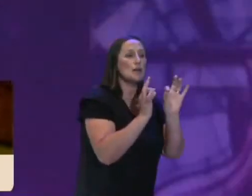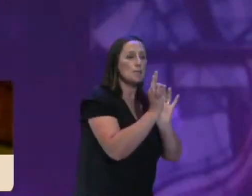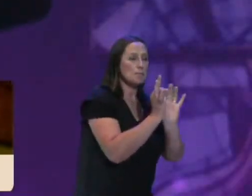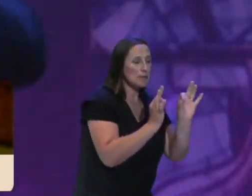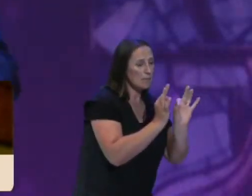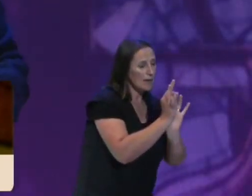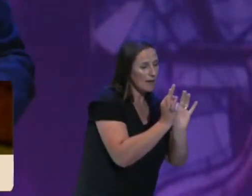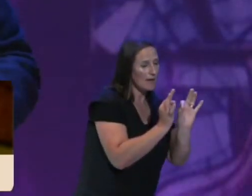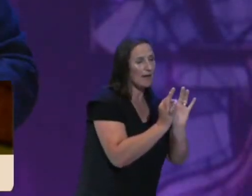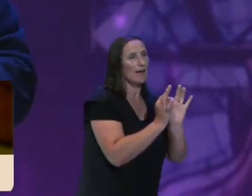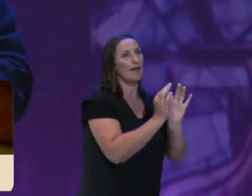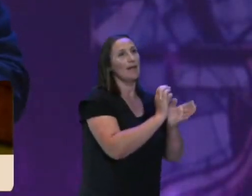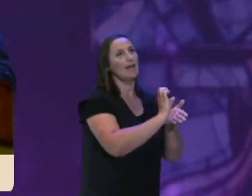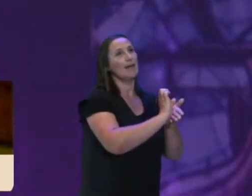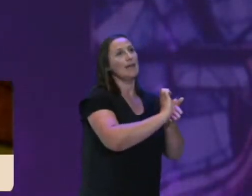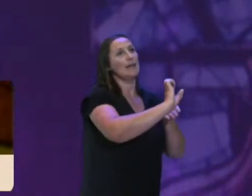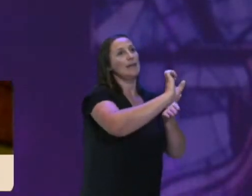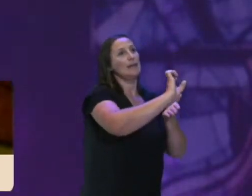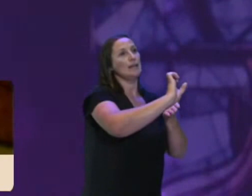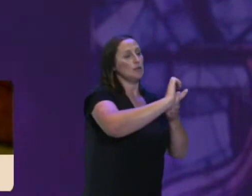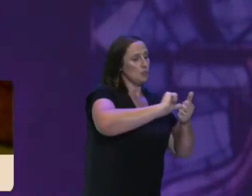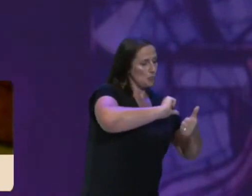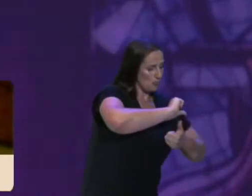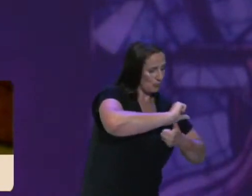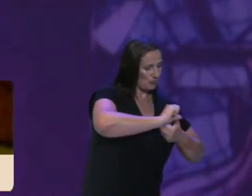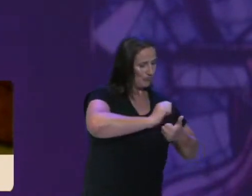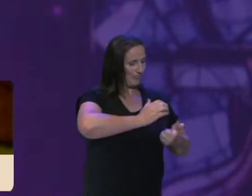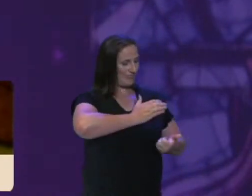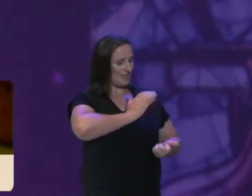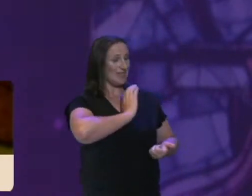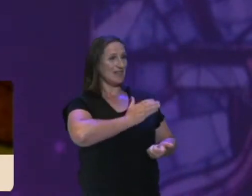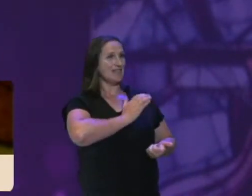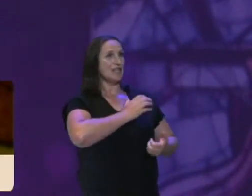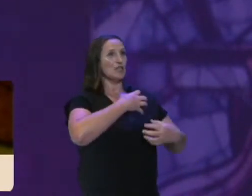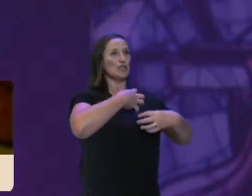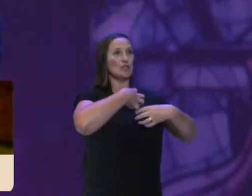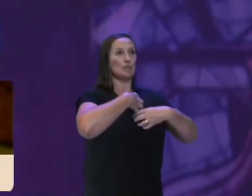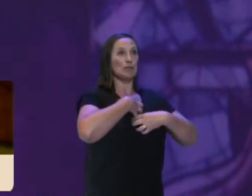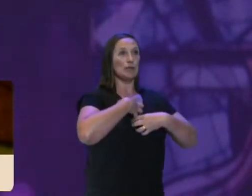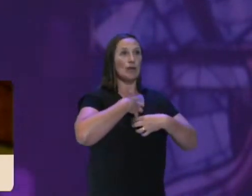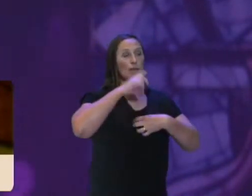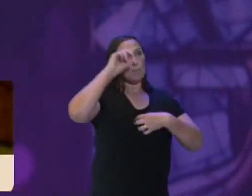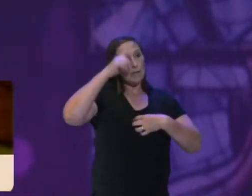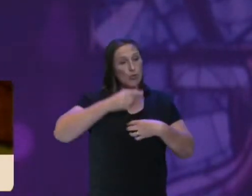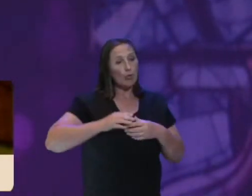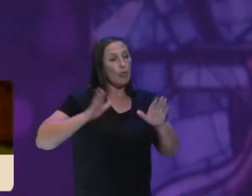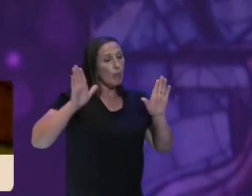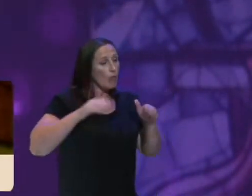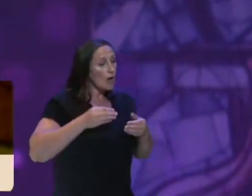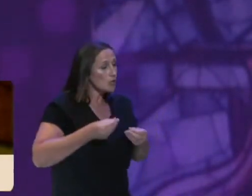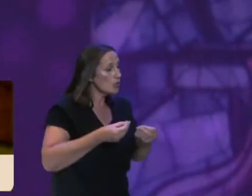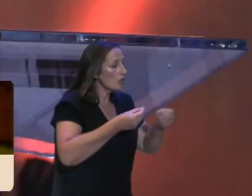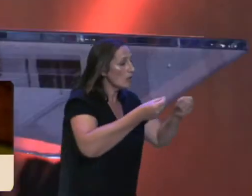sua caverna emocional. Então o Senhor mandou o anjo alimentá-lo, o anjo mandou ele ir